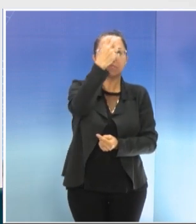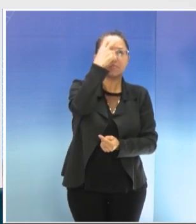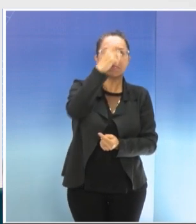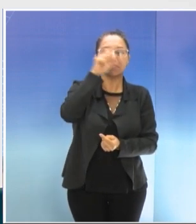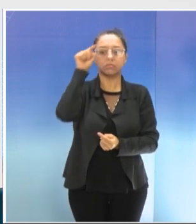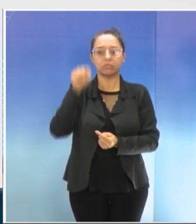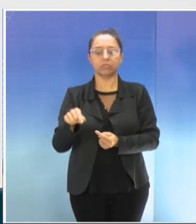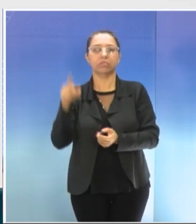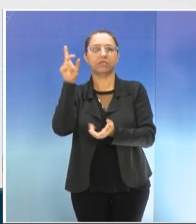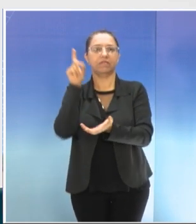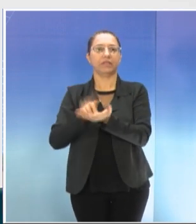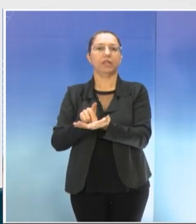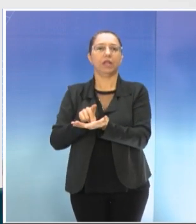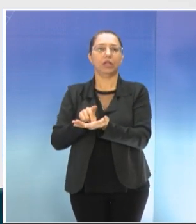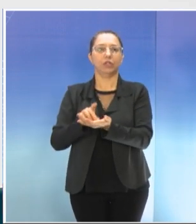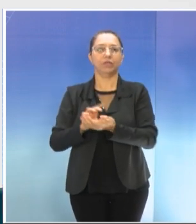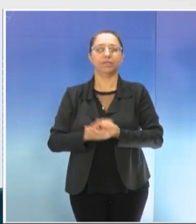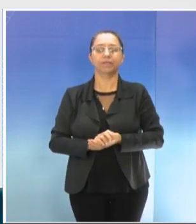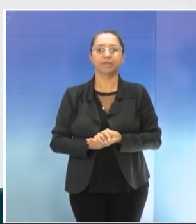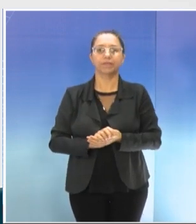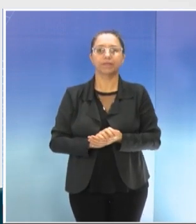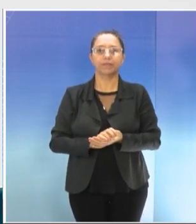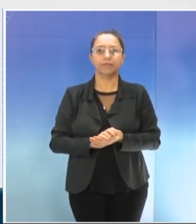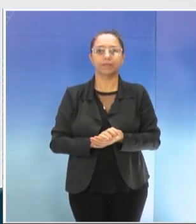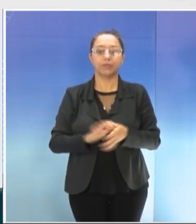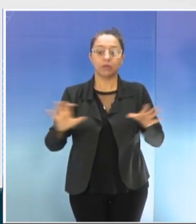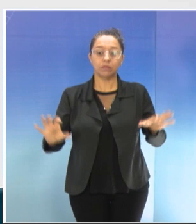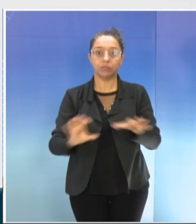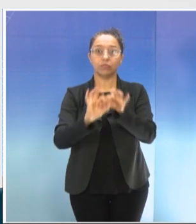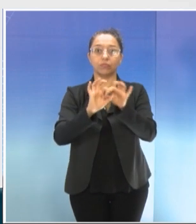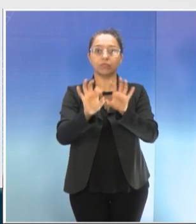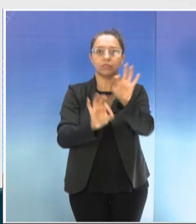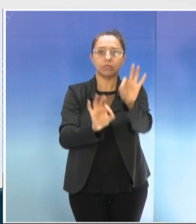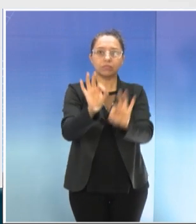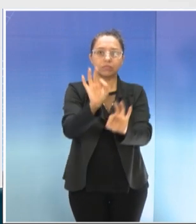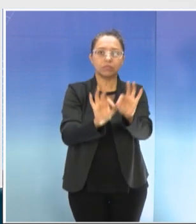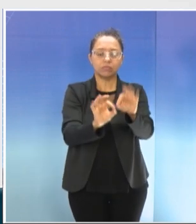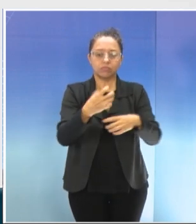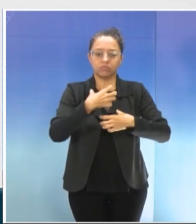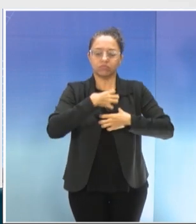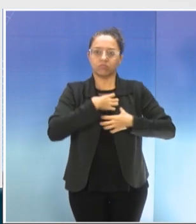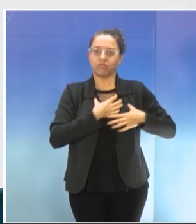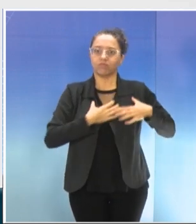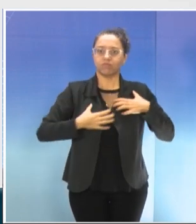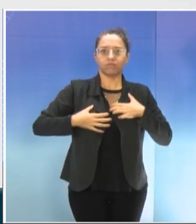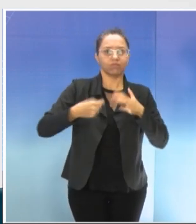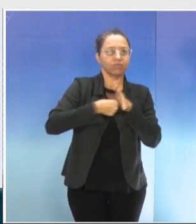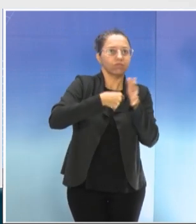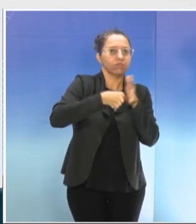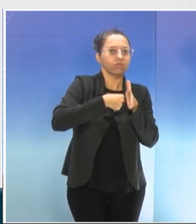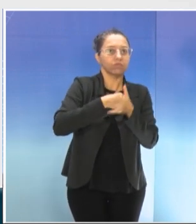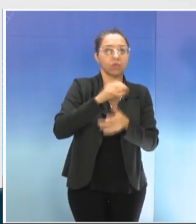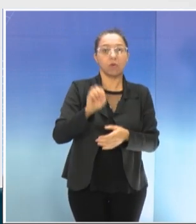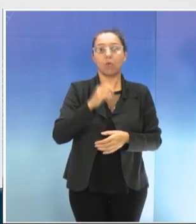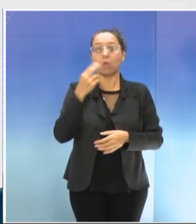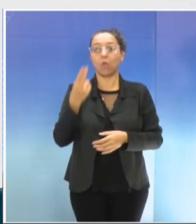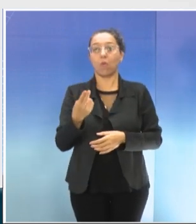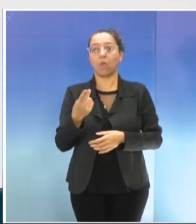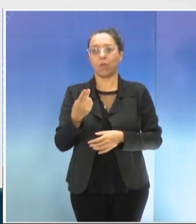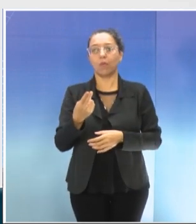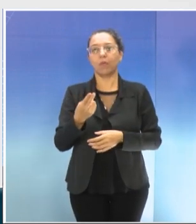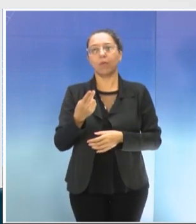verdade, conciliar o rigor da investigação à inquietude do questionamento